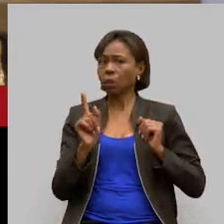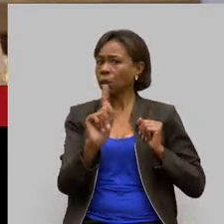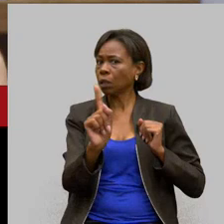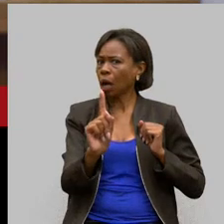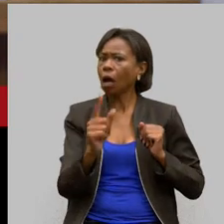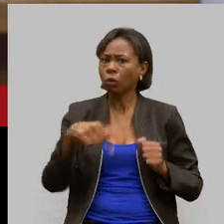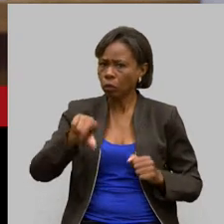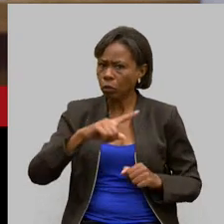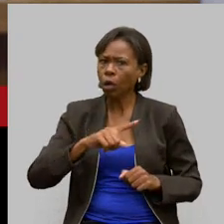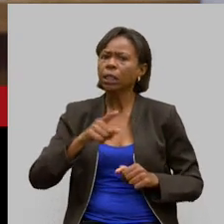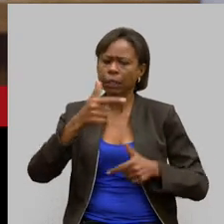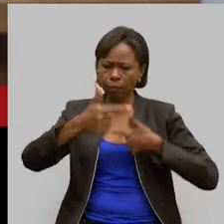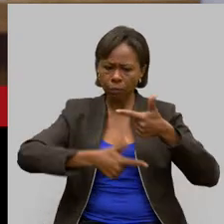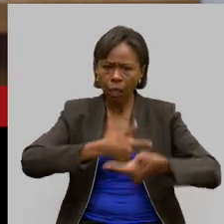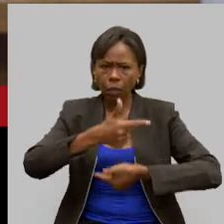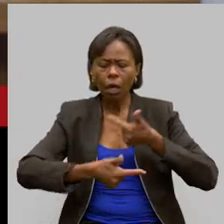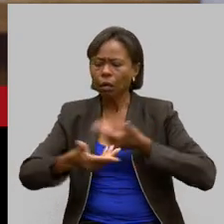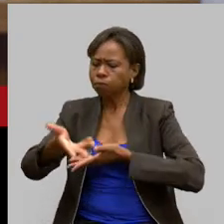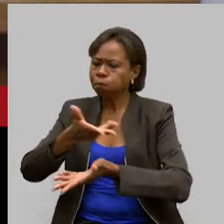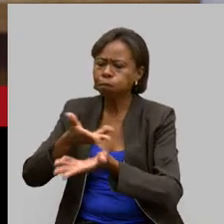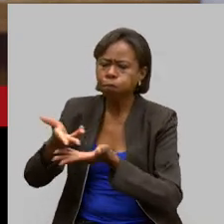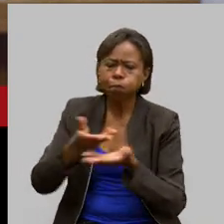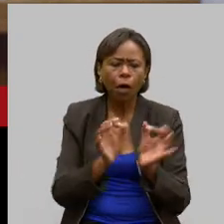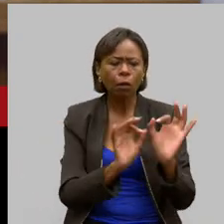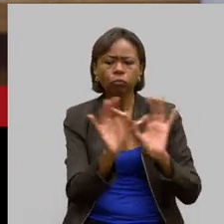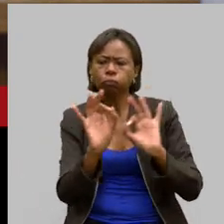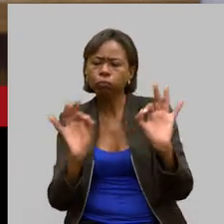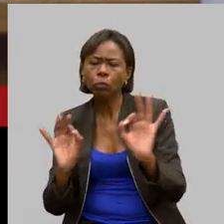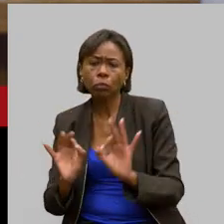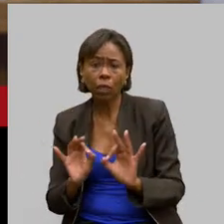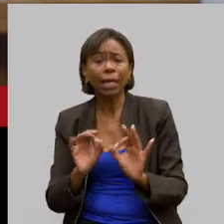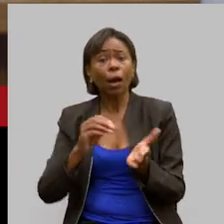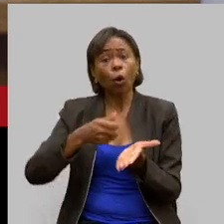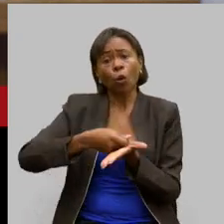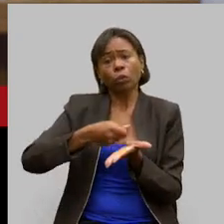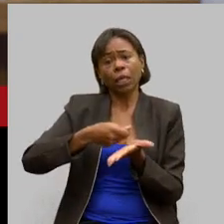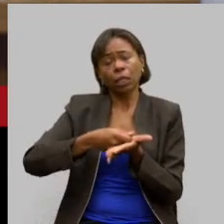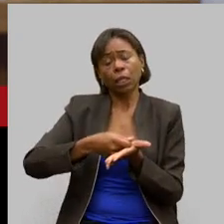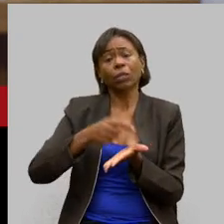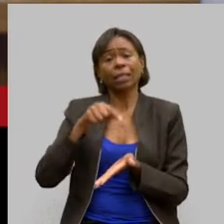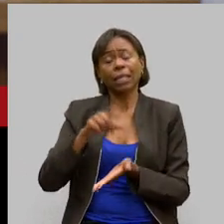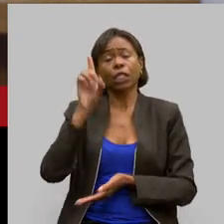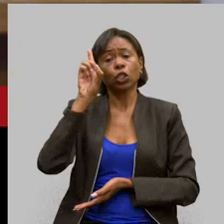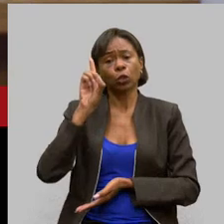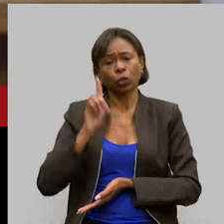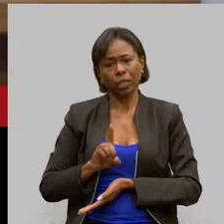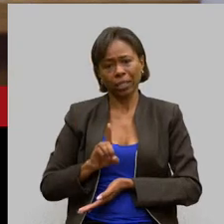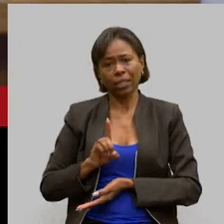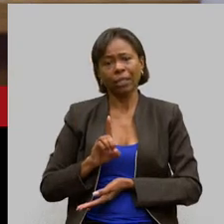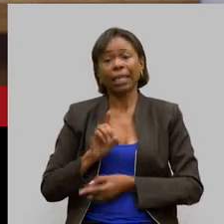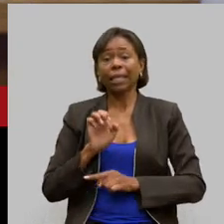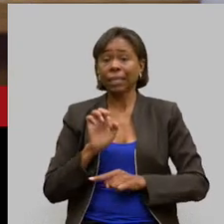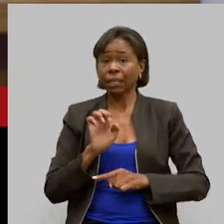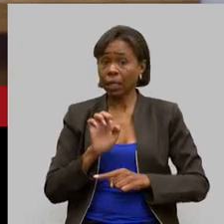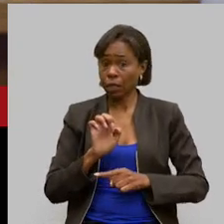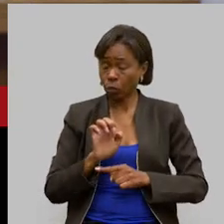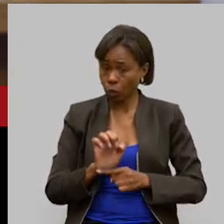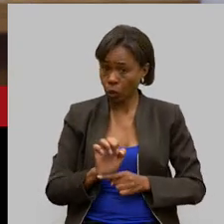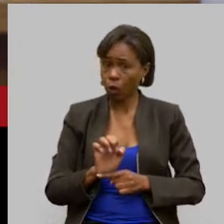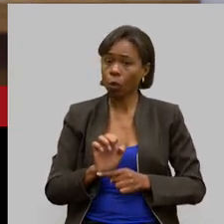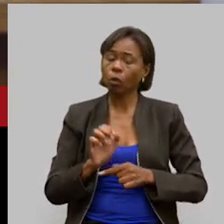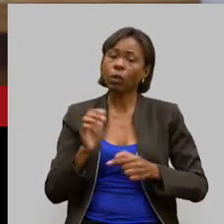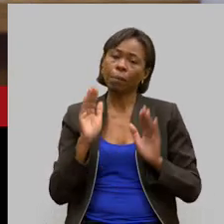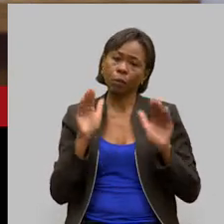aqui articulando que essa é obrigação da diretoria Estadual de políticas para as pessoas com deficiência da CDs